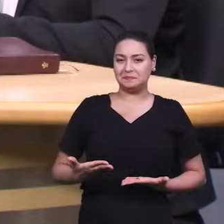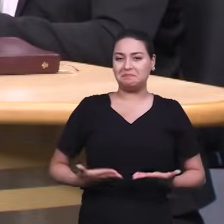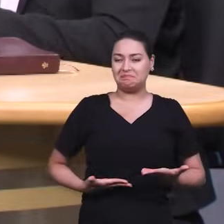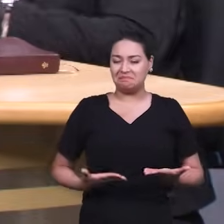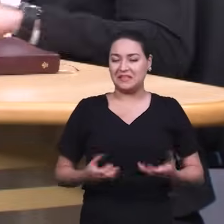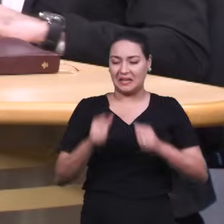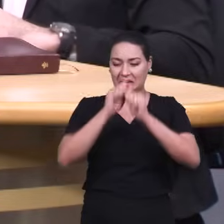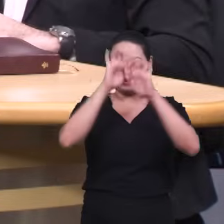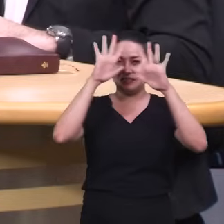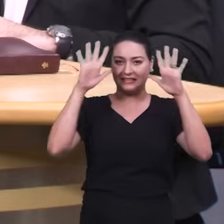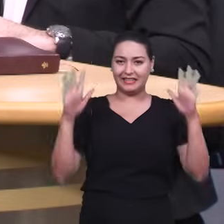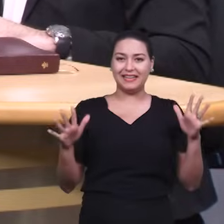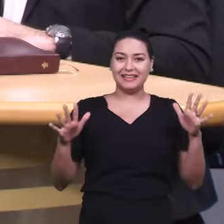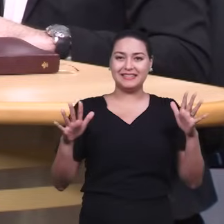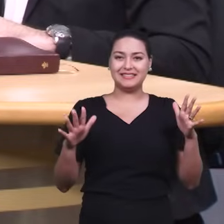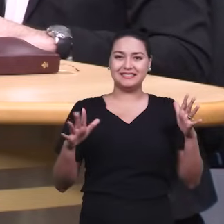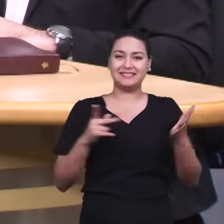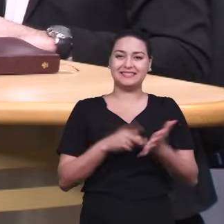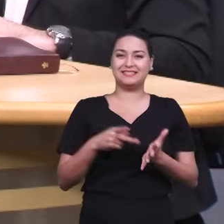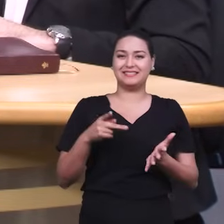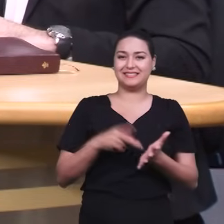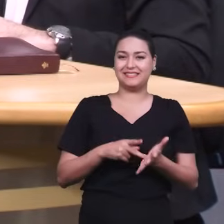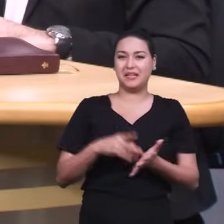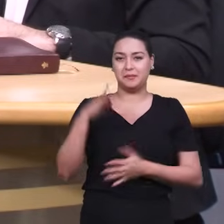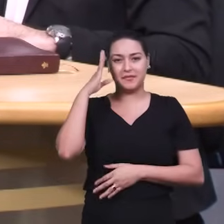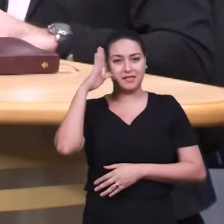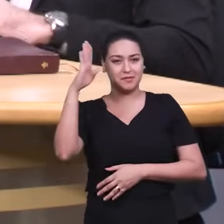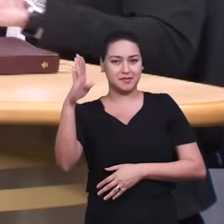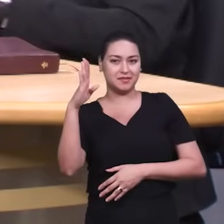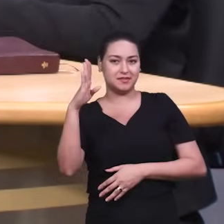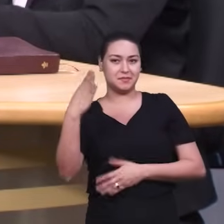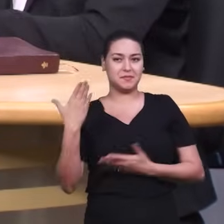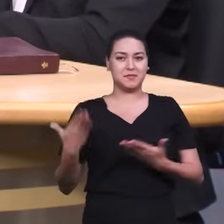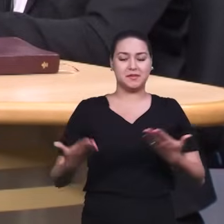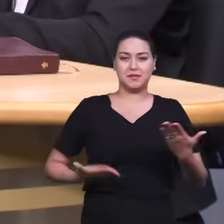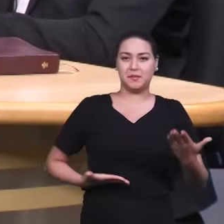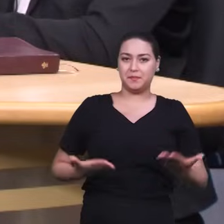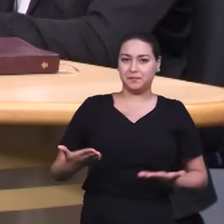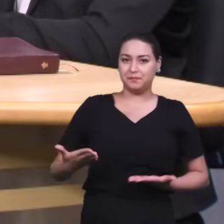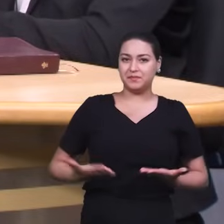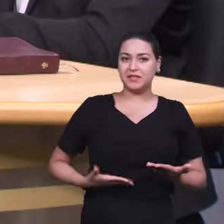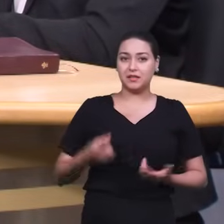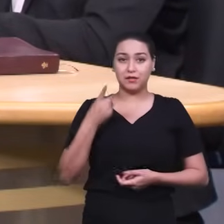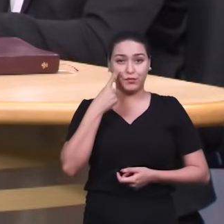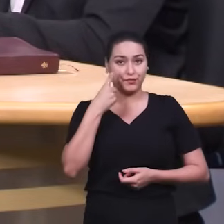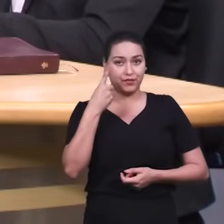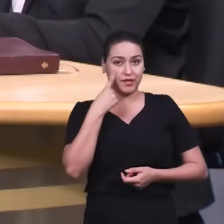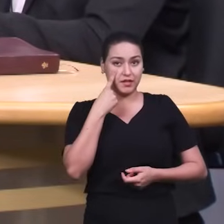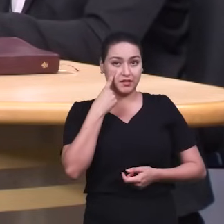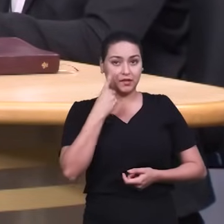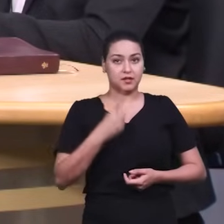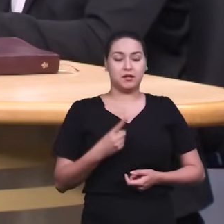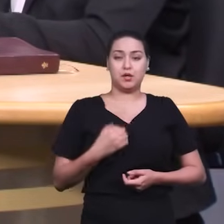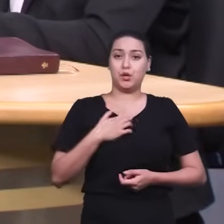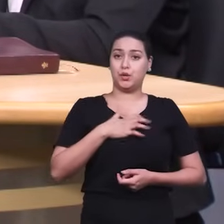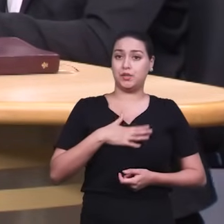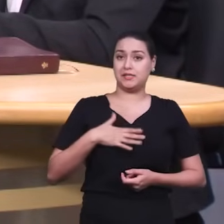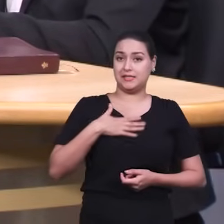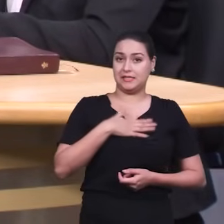resposta aí do nosso irmão Tiago, né? Esclareceu bastante aqui para nós, né? E principalmente para os irmãos que estão nos